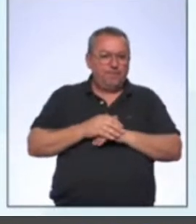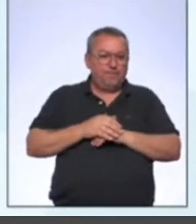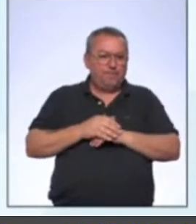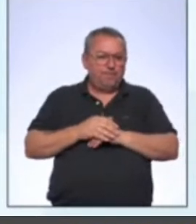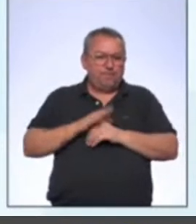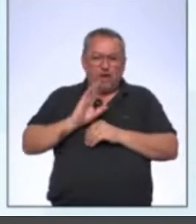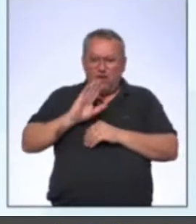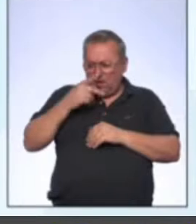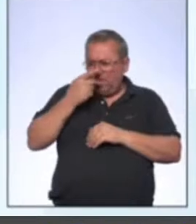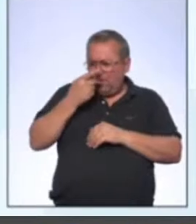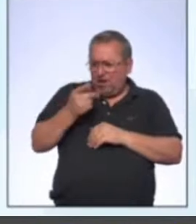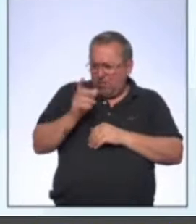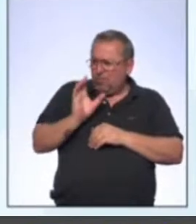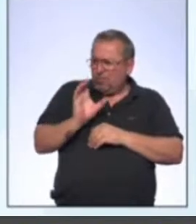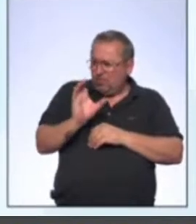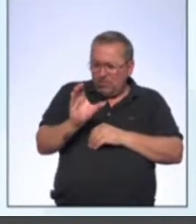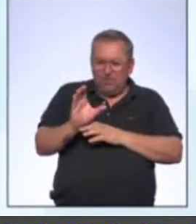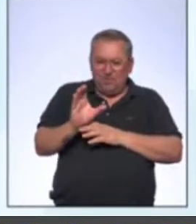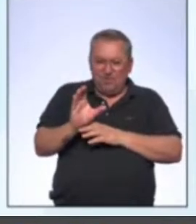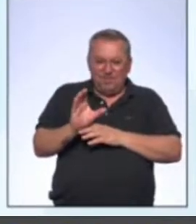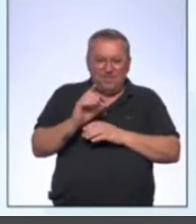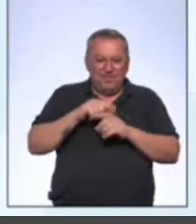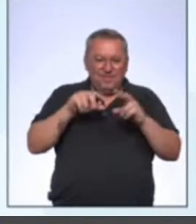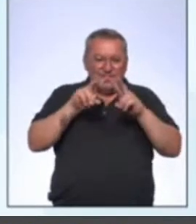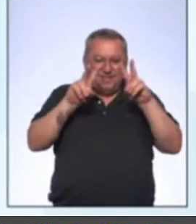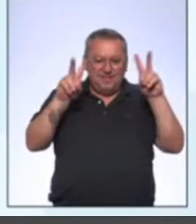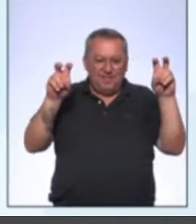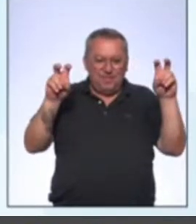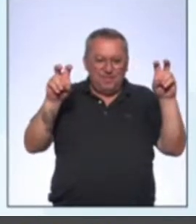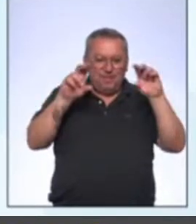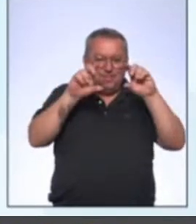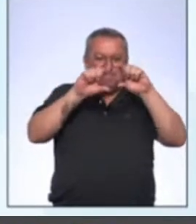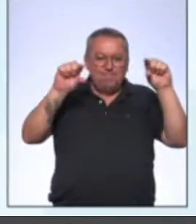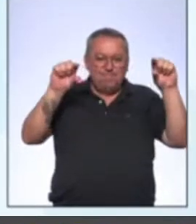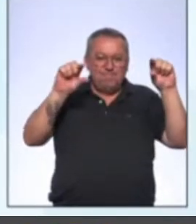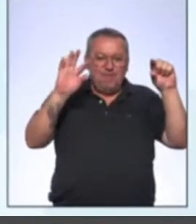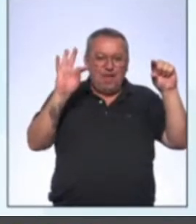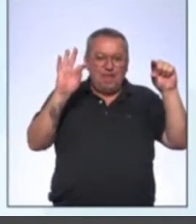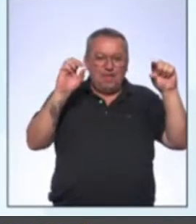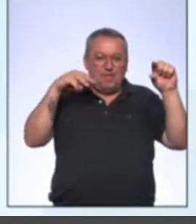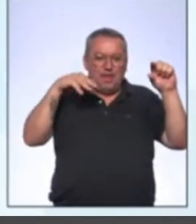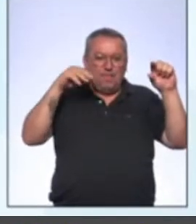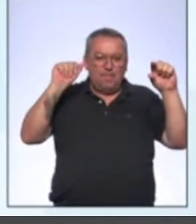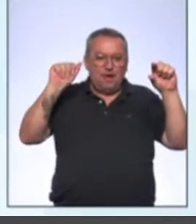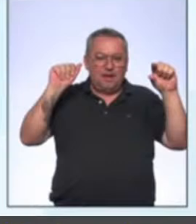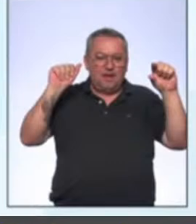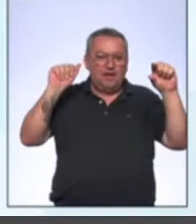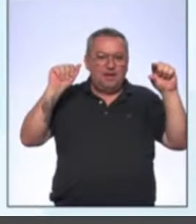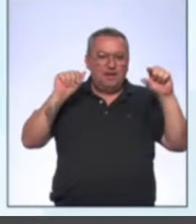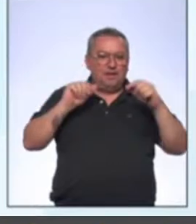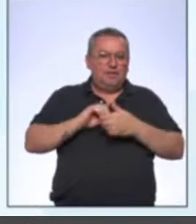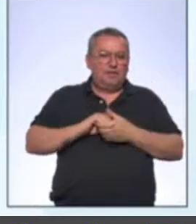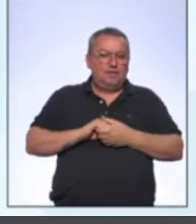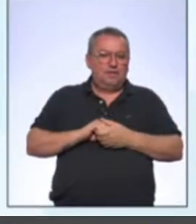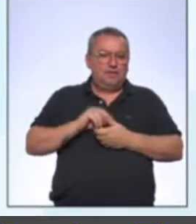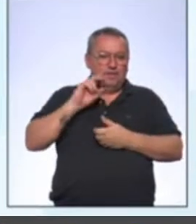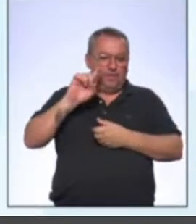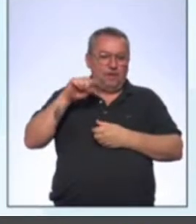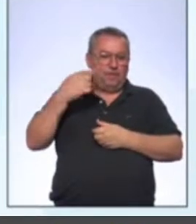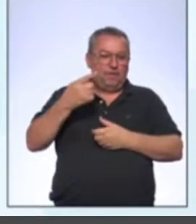disso, ou seja, a gente está falando do tema. Olha só, esse é o tema. Vamos olhar na